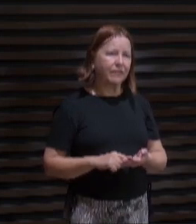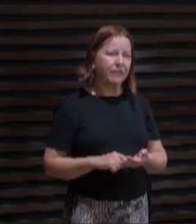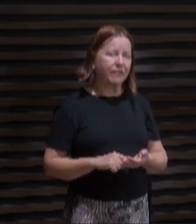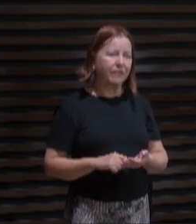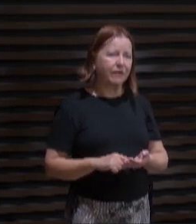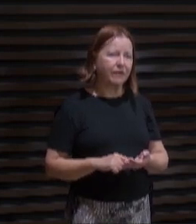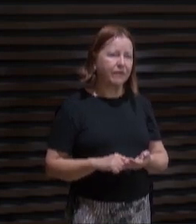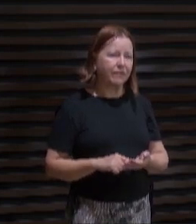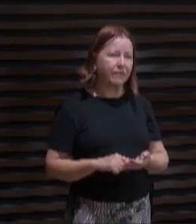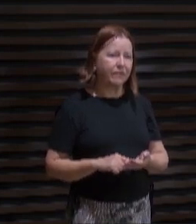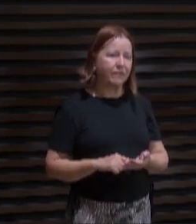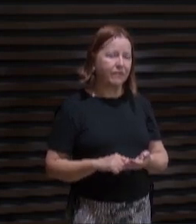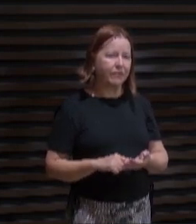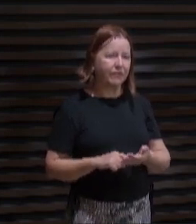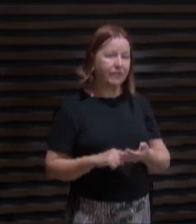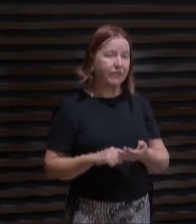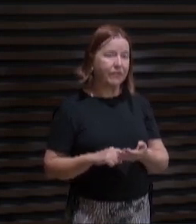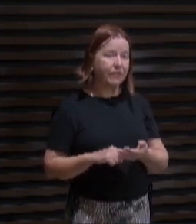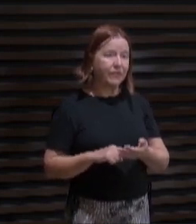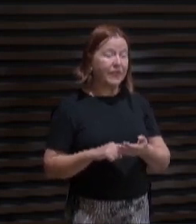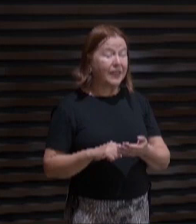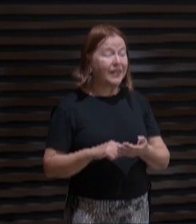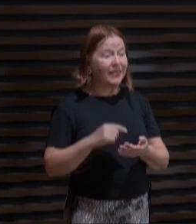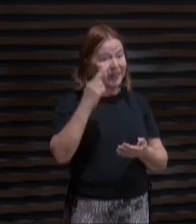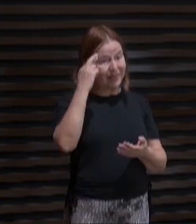estava controlando na hora da cura.